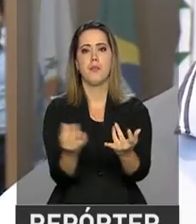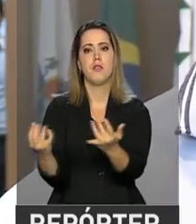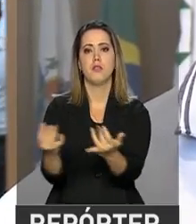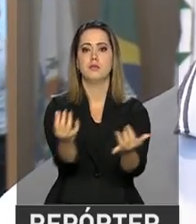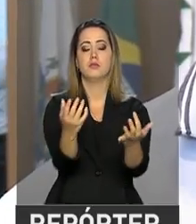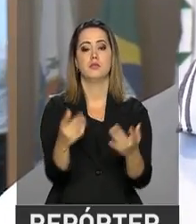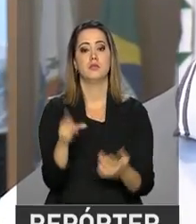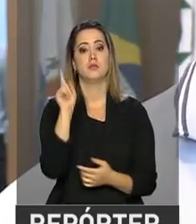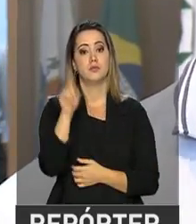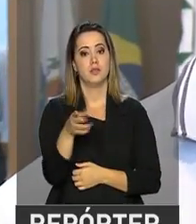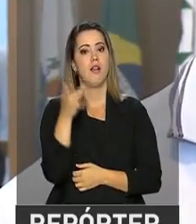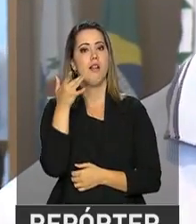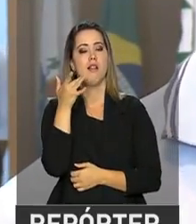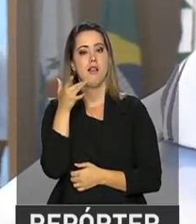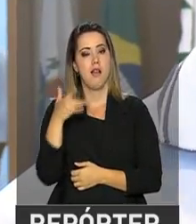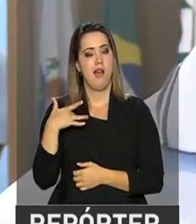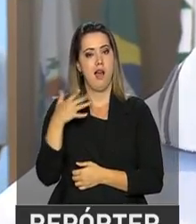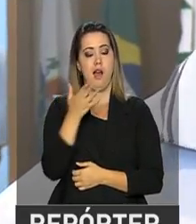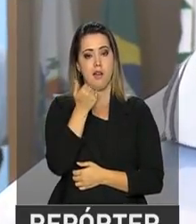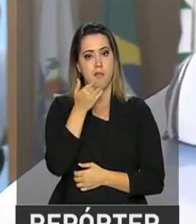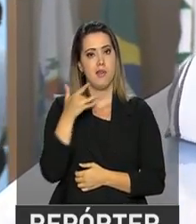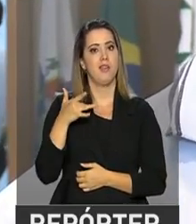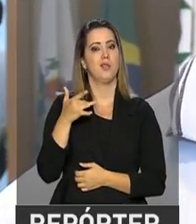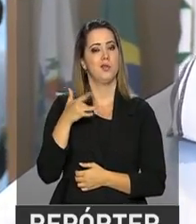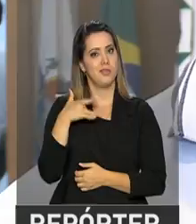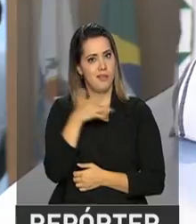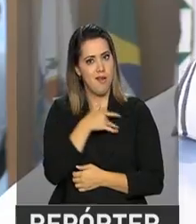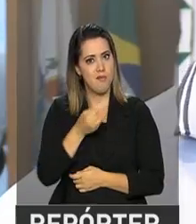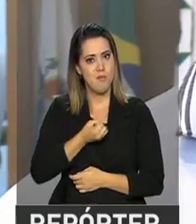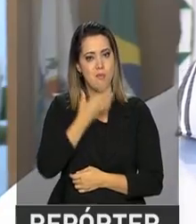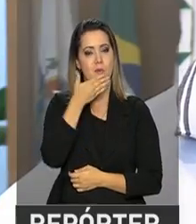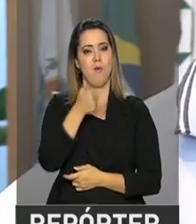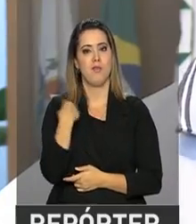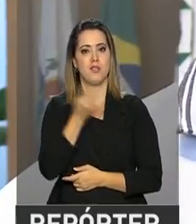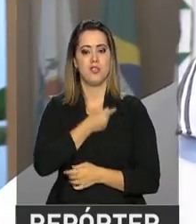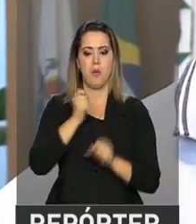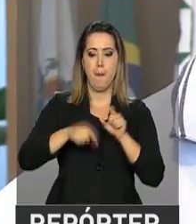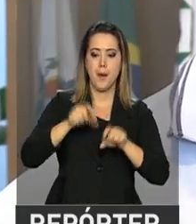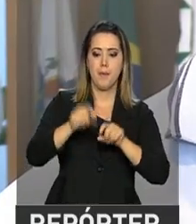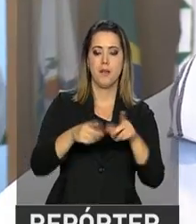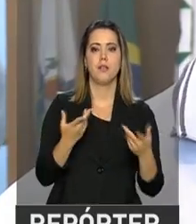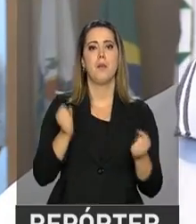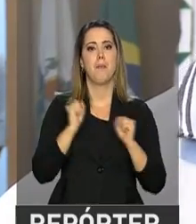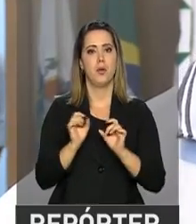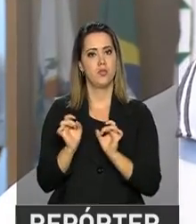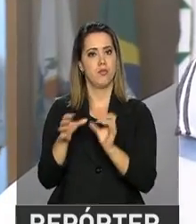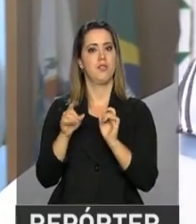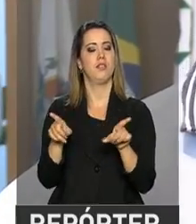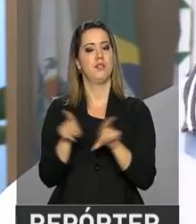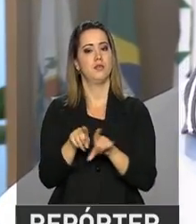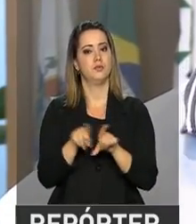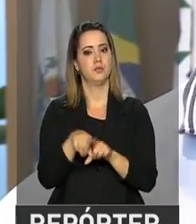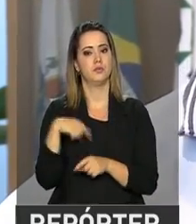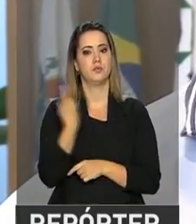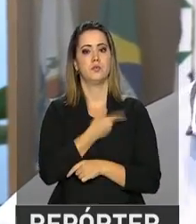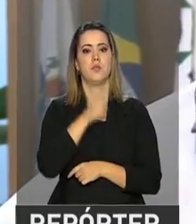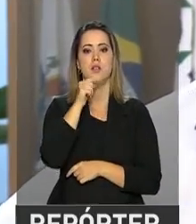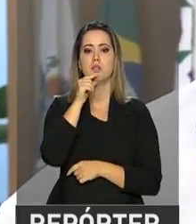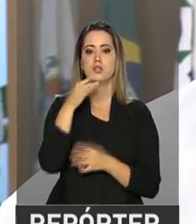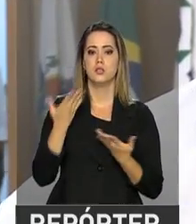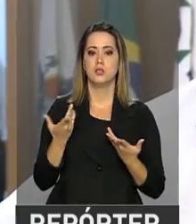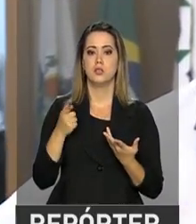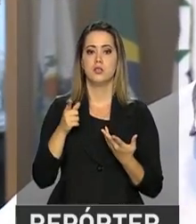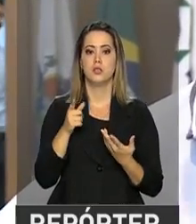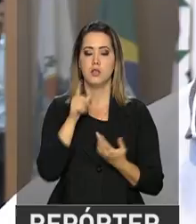alimentos saudáveis, né? Produz e a gente produz nosso alimento, o excedente a gente pode vender. A gente tem uma água